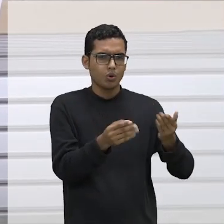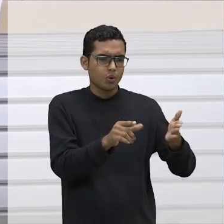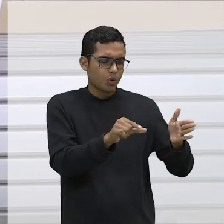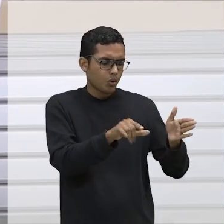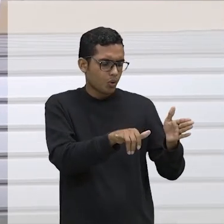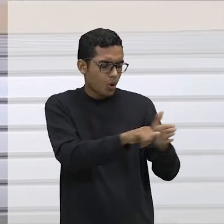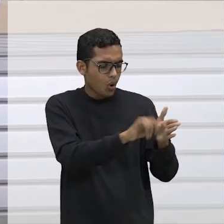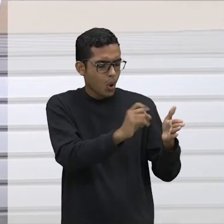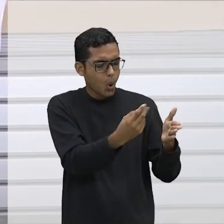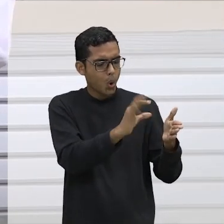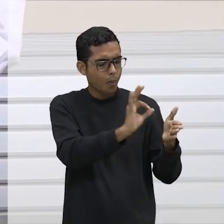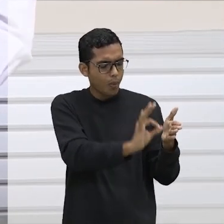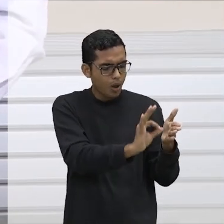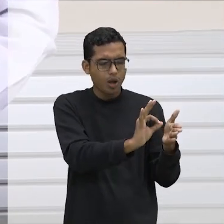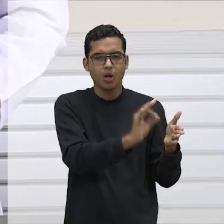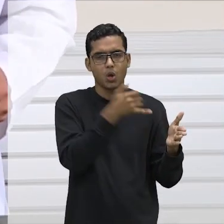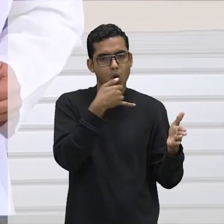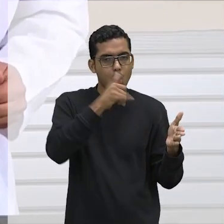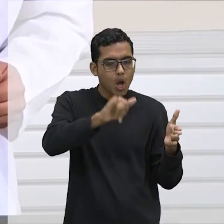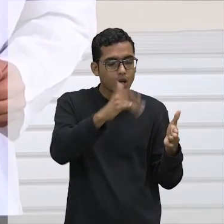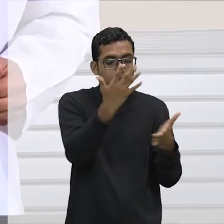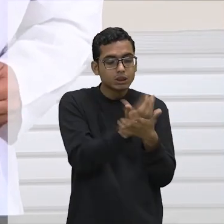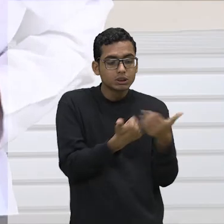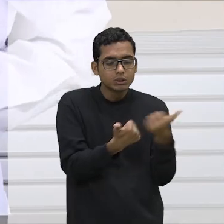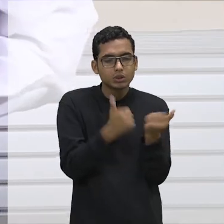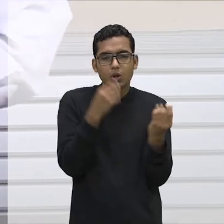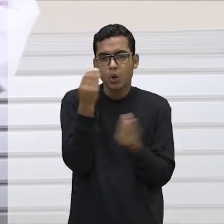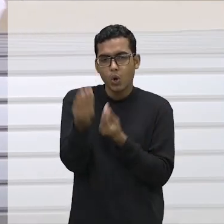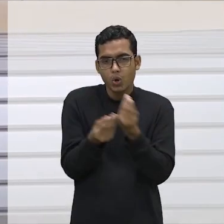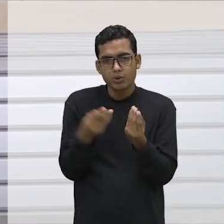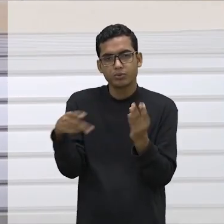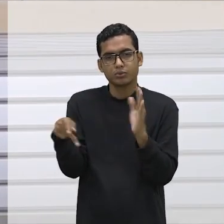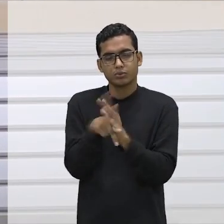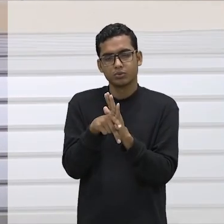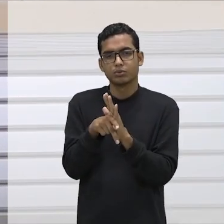substituir as baterias de eletrólito de lítio.